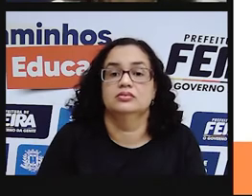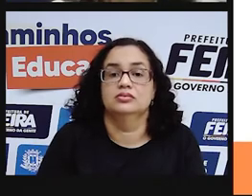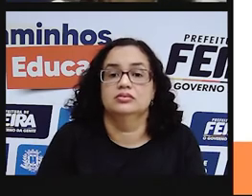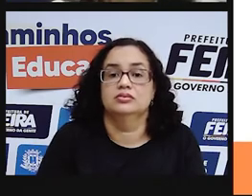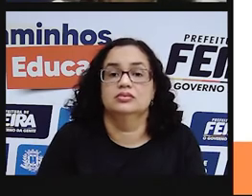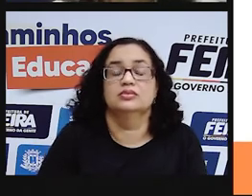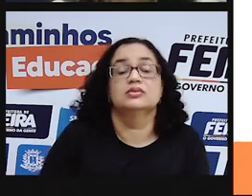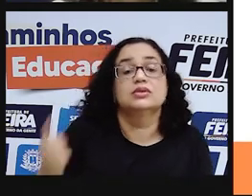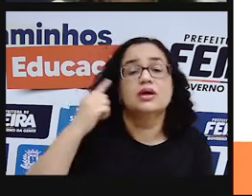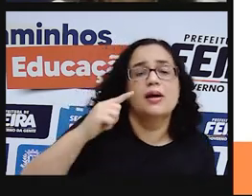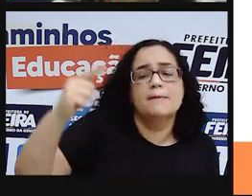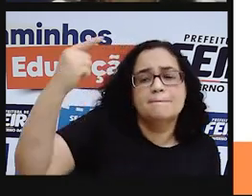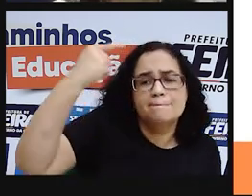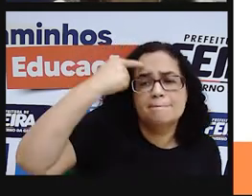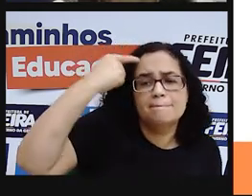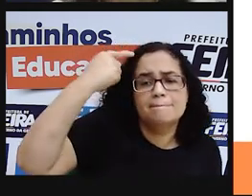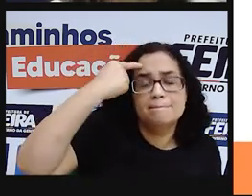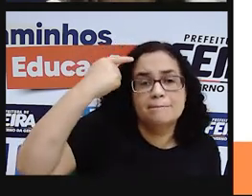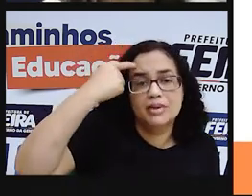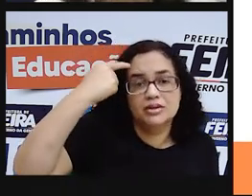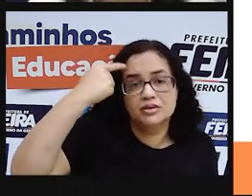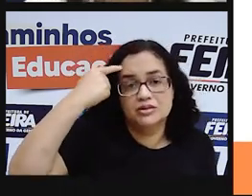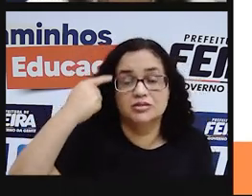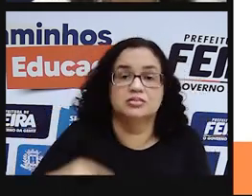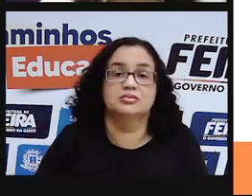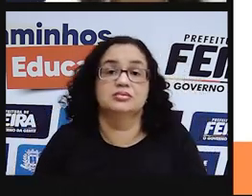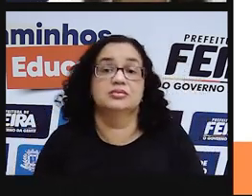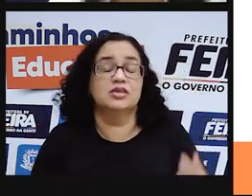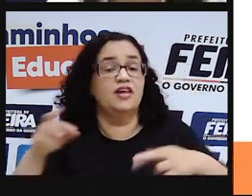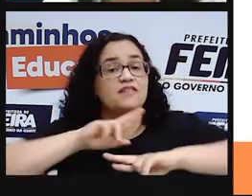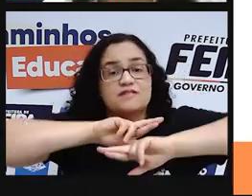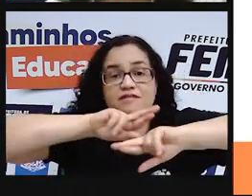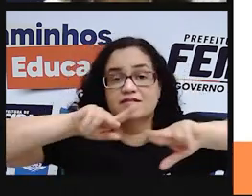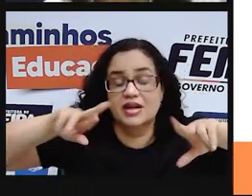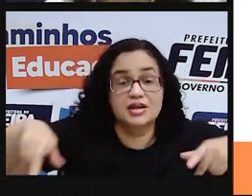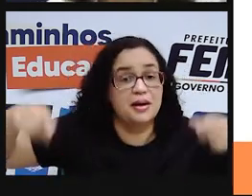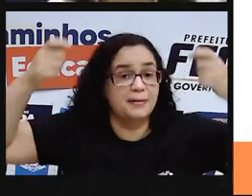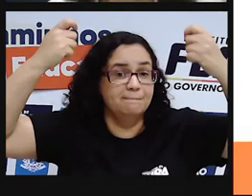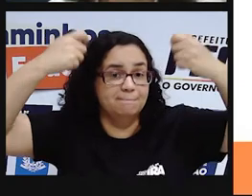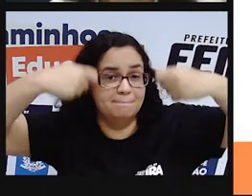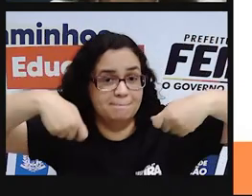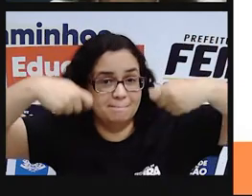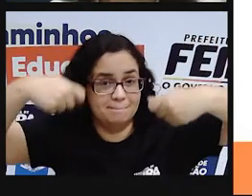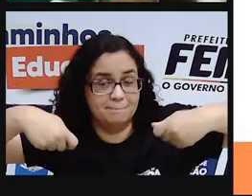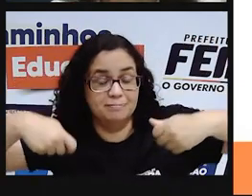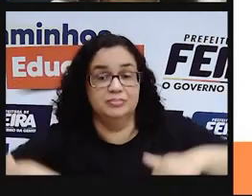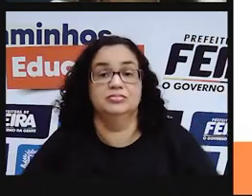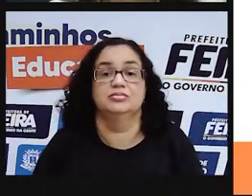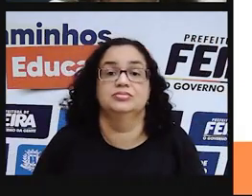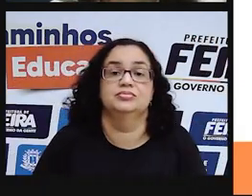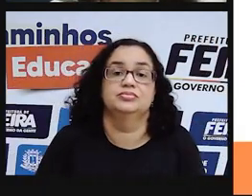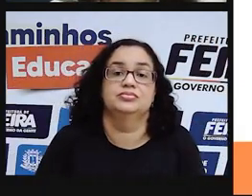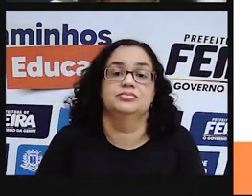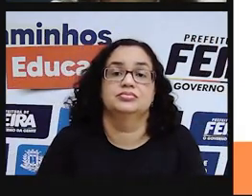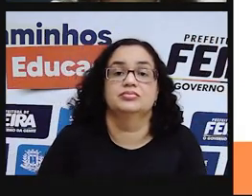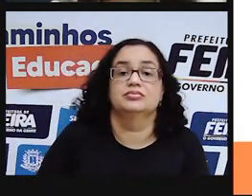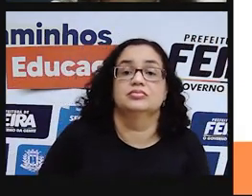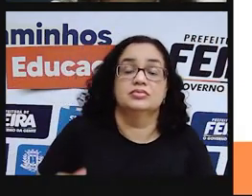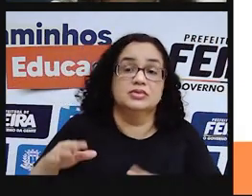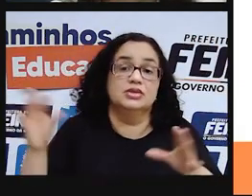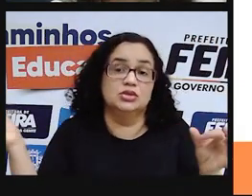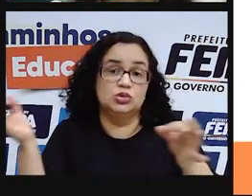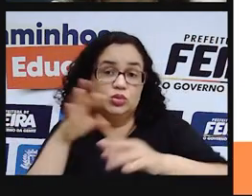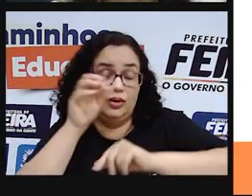e o que que a gente pensa então o que que a gente reflete que muito precisa ser feito no